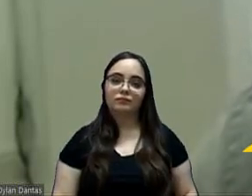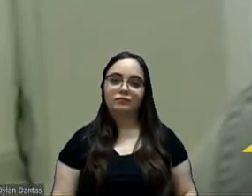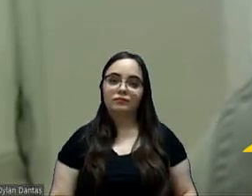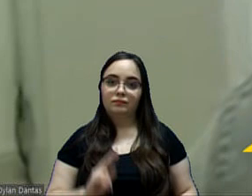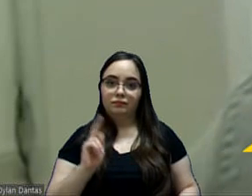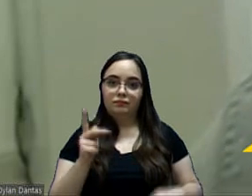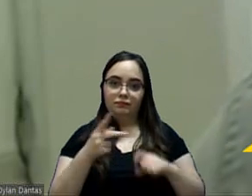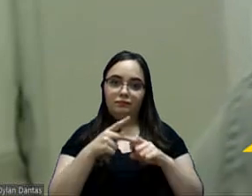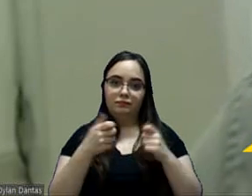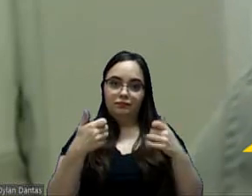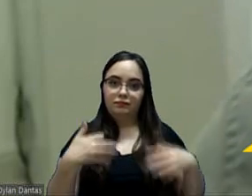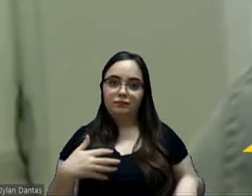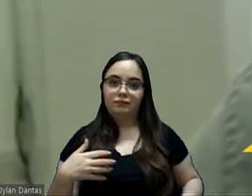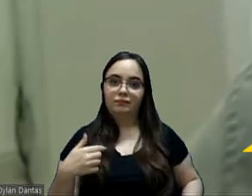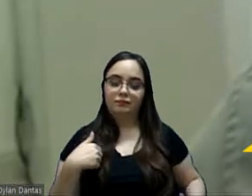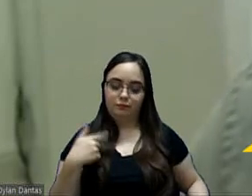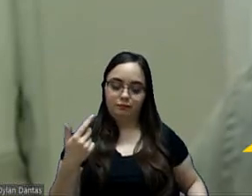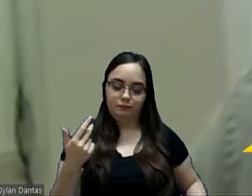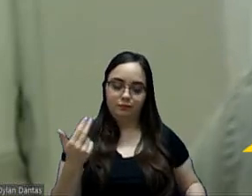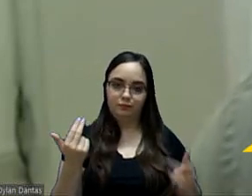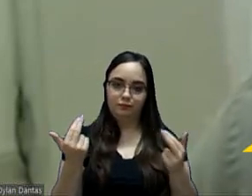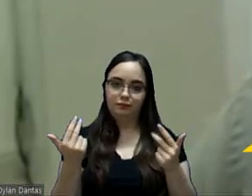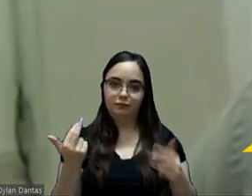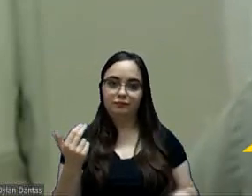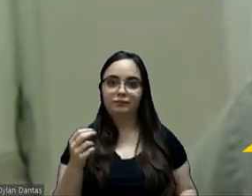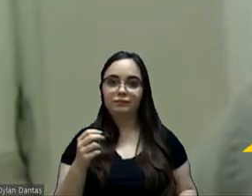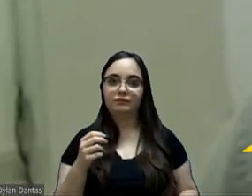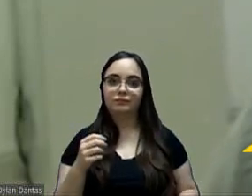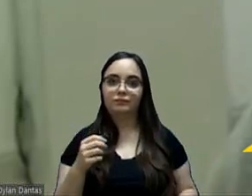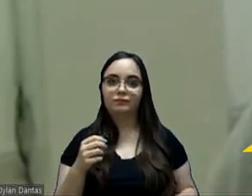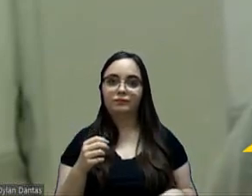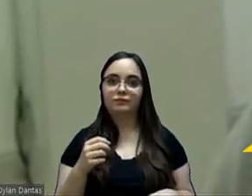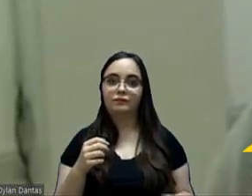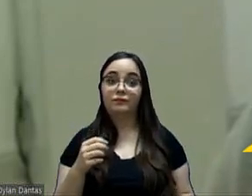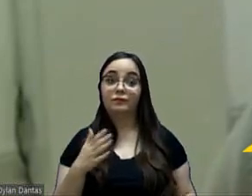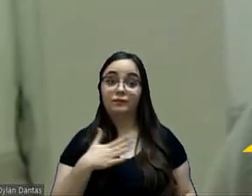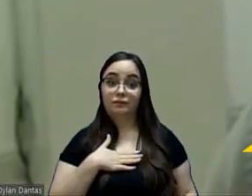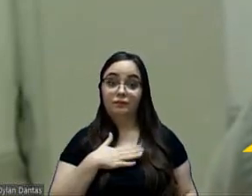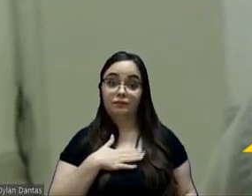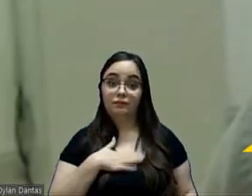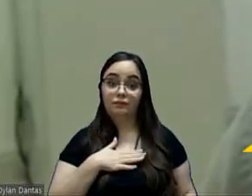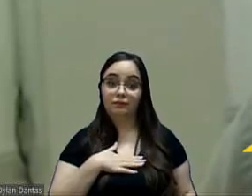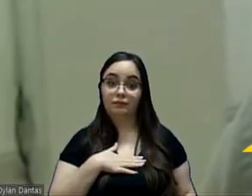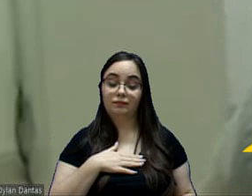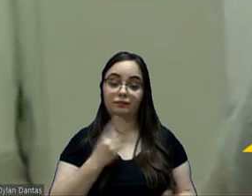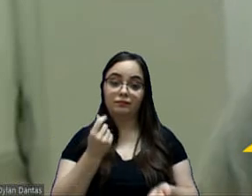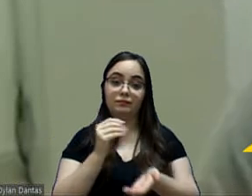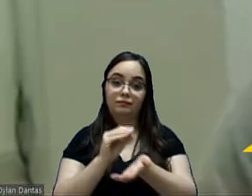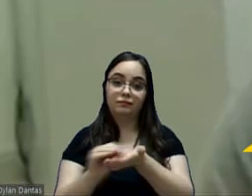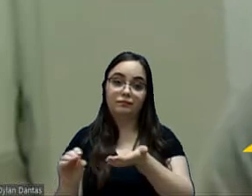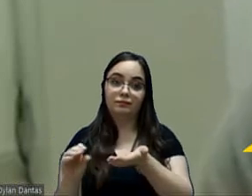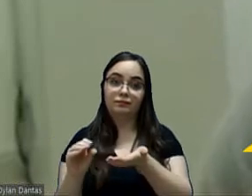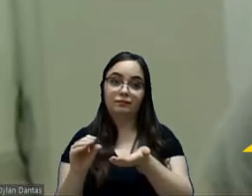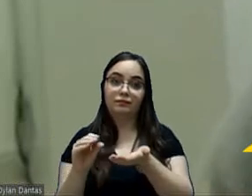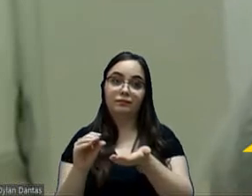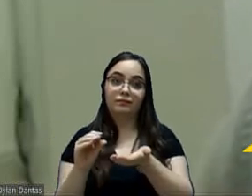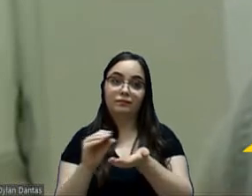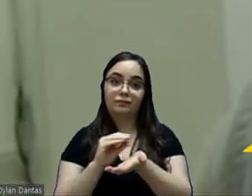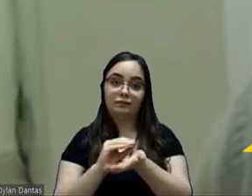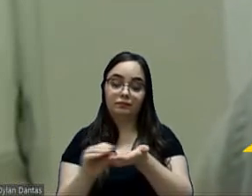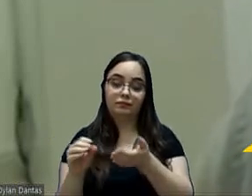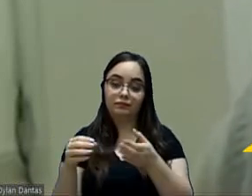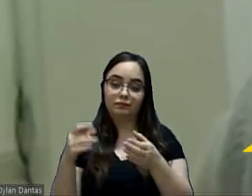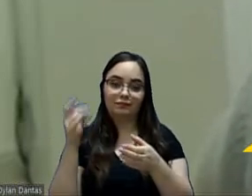frase do doutor Hélio, eu corroboro com ela, no sentido de eu não estou destinando minhas emendas, as emendas eram destinadas